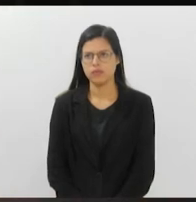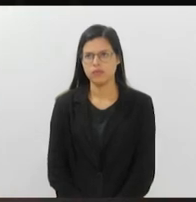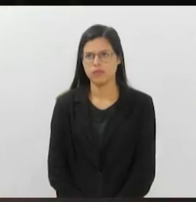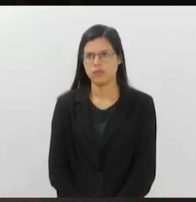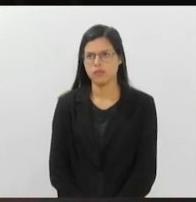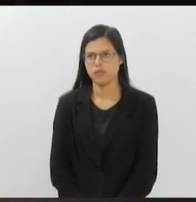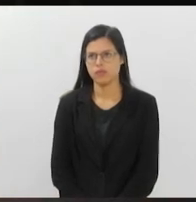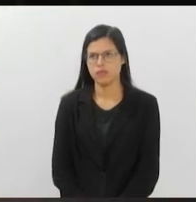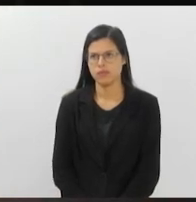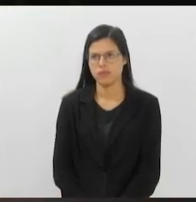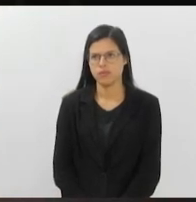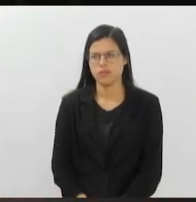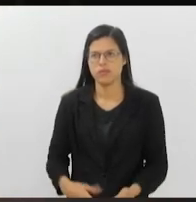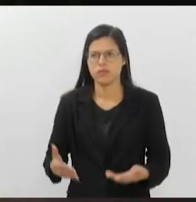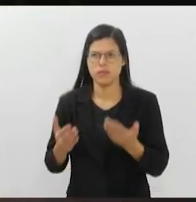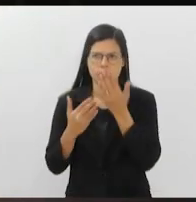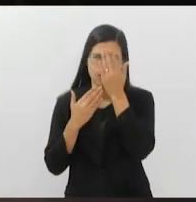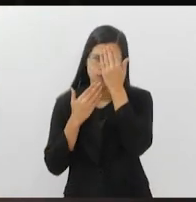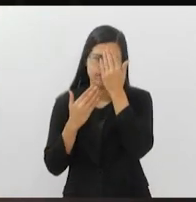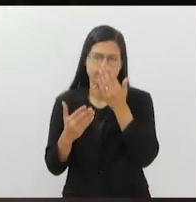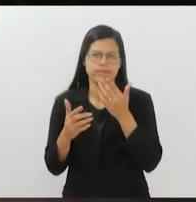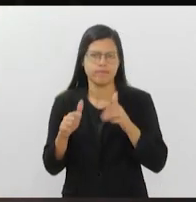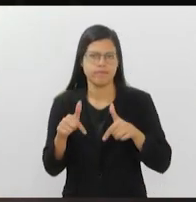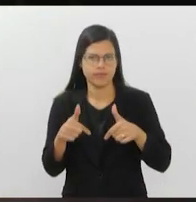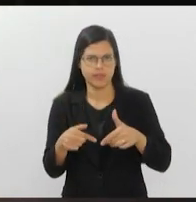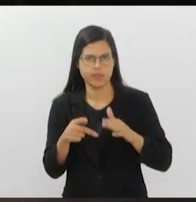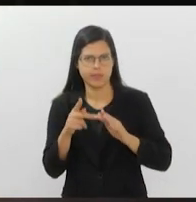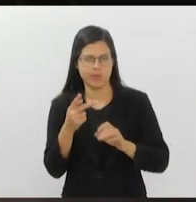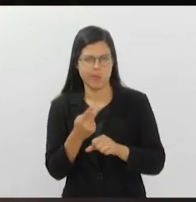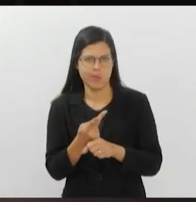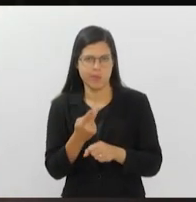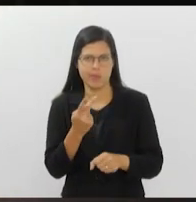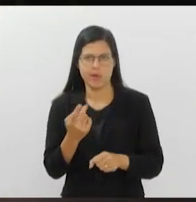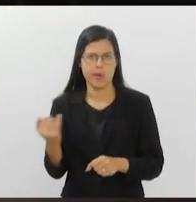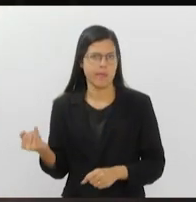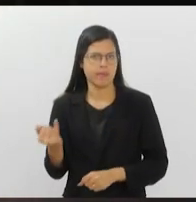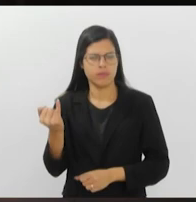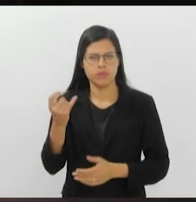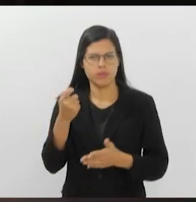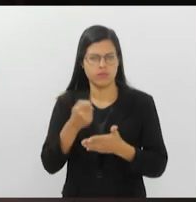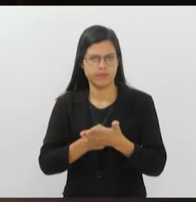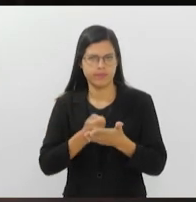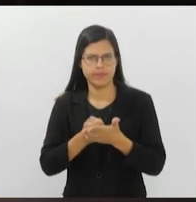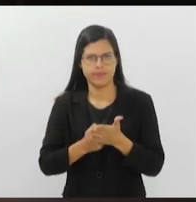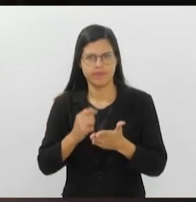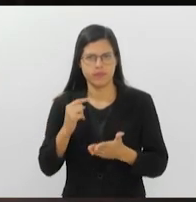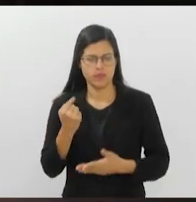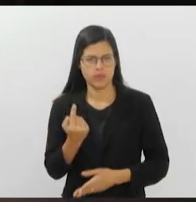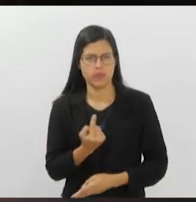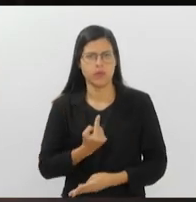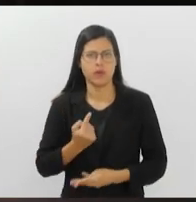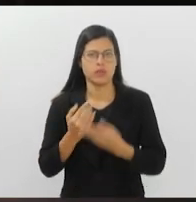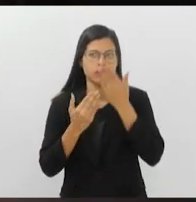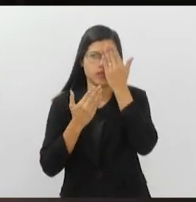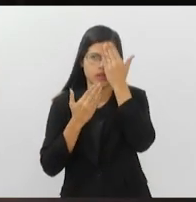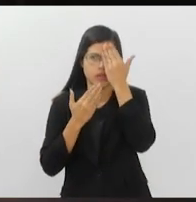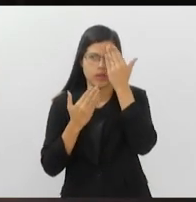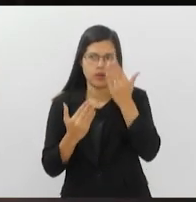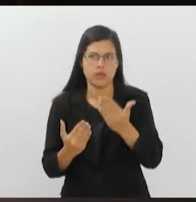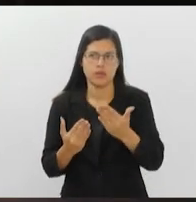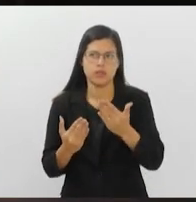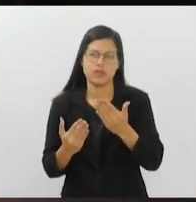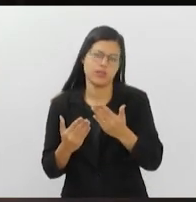Agradecer a iniciativa do prêmio, que é uma iniciativa importantíssima para a luta nossa, e agradecer a minha